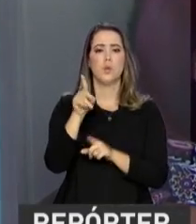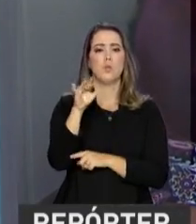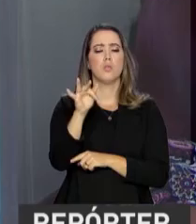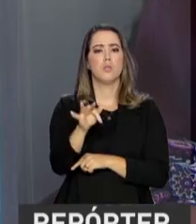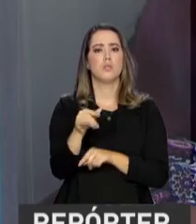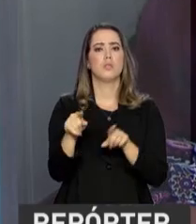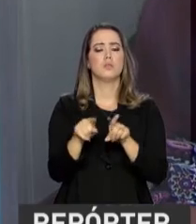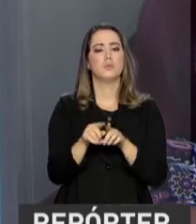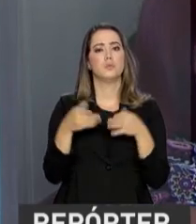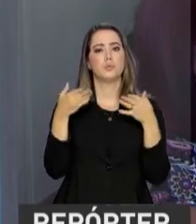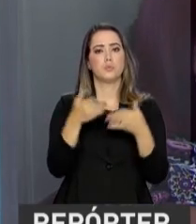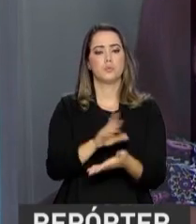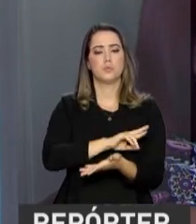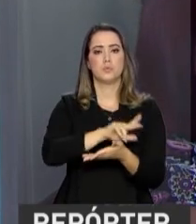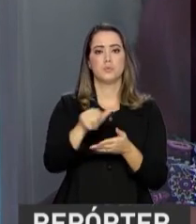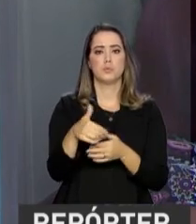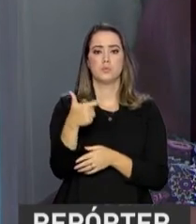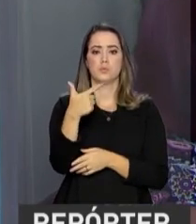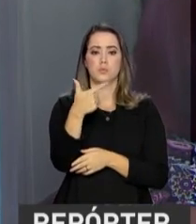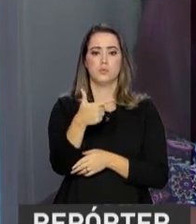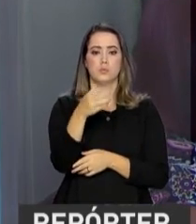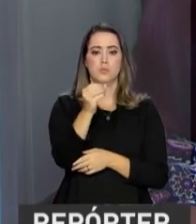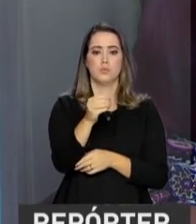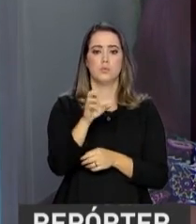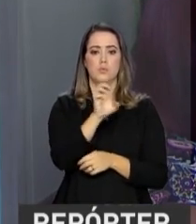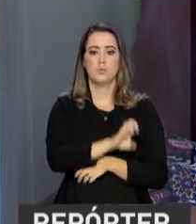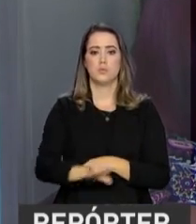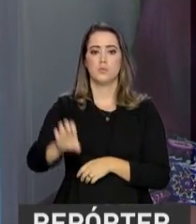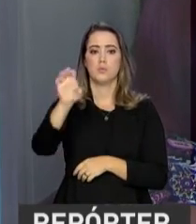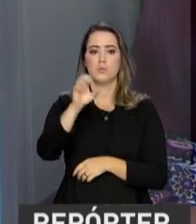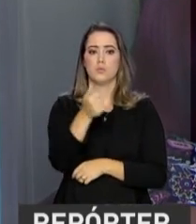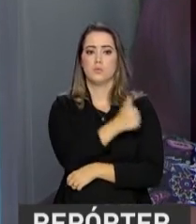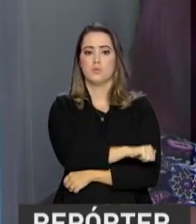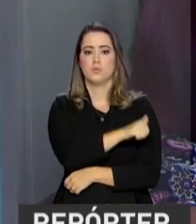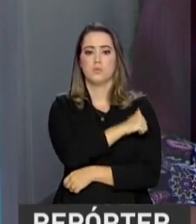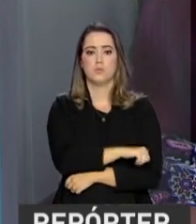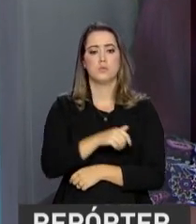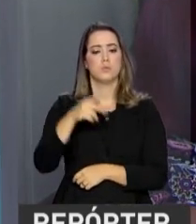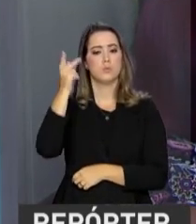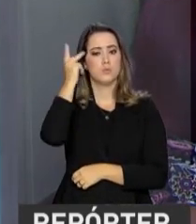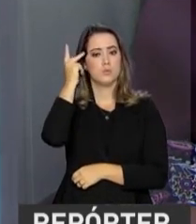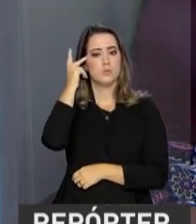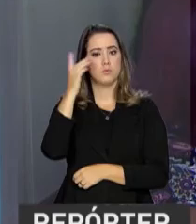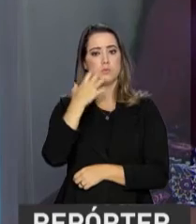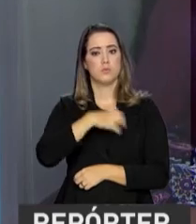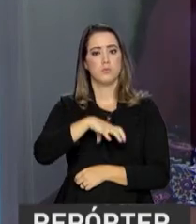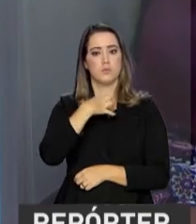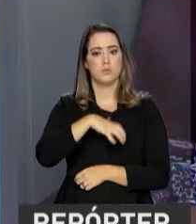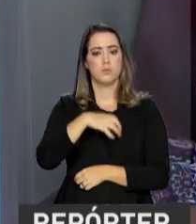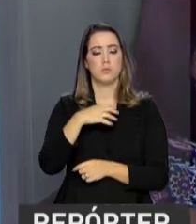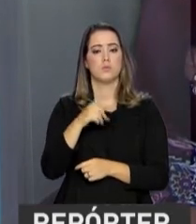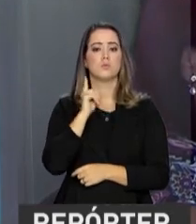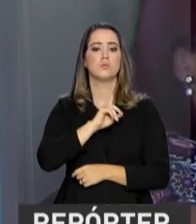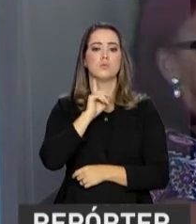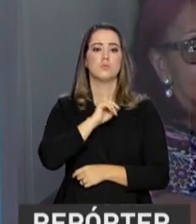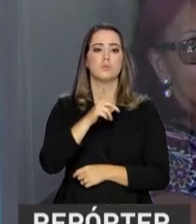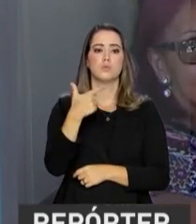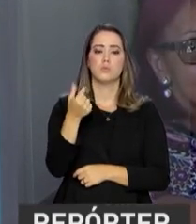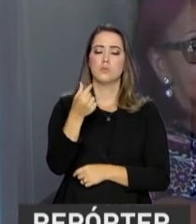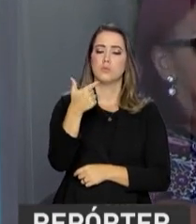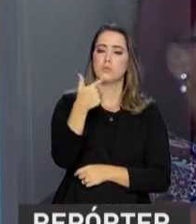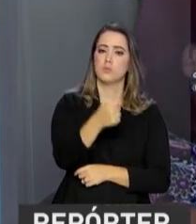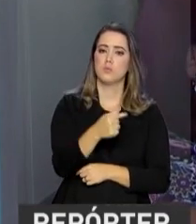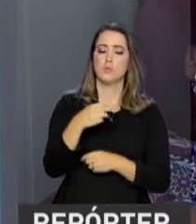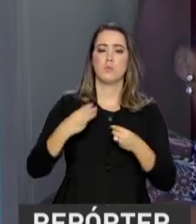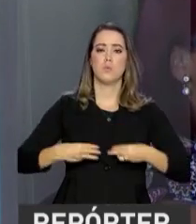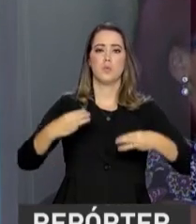a vacinação faz parte da rotina de outros 20 estados, como Rio de Janeiro, São Paulo, Bahia e Minas Gerais. Em 2017, o Ministério